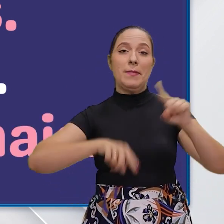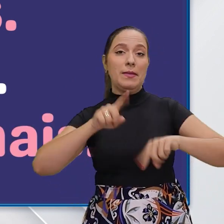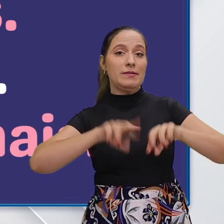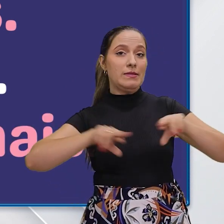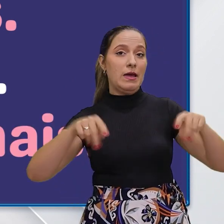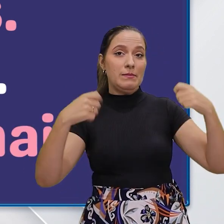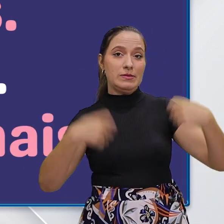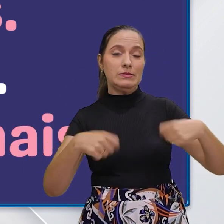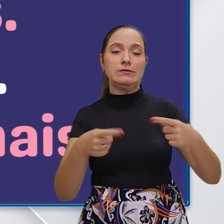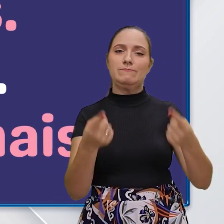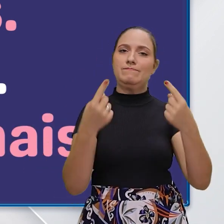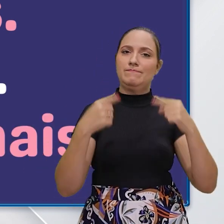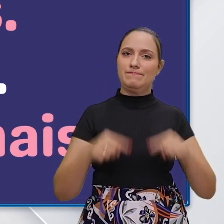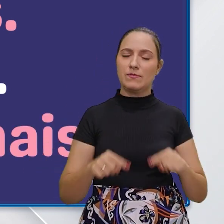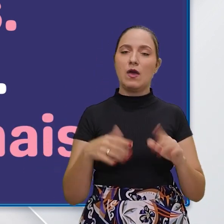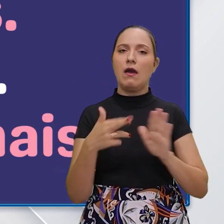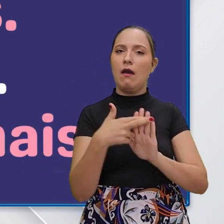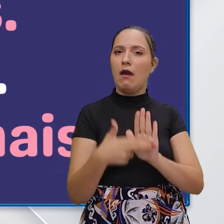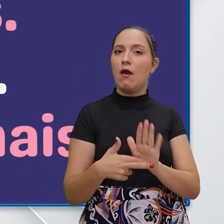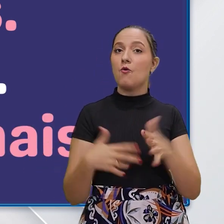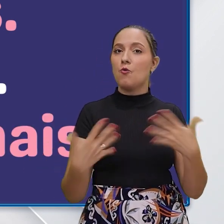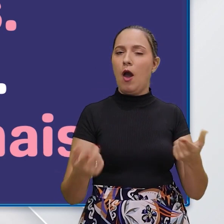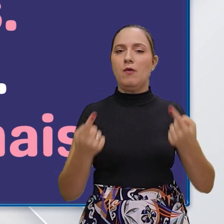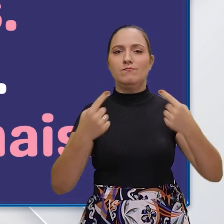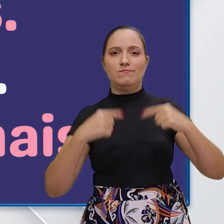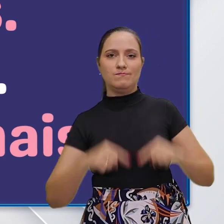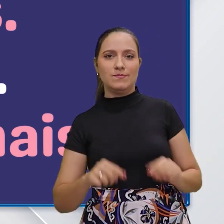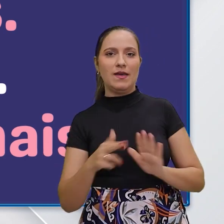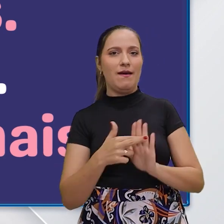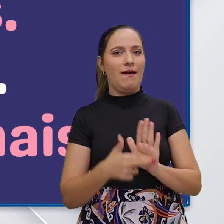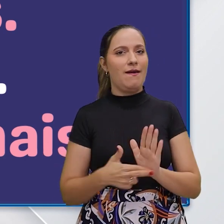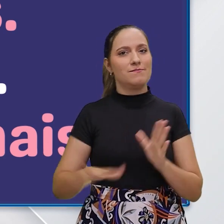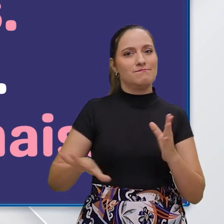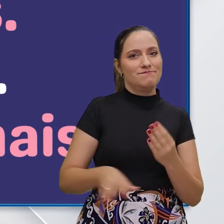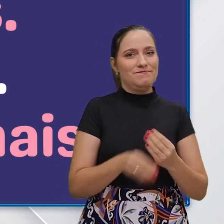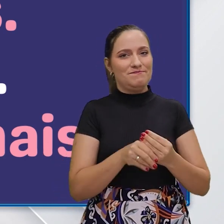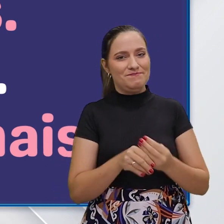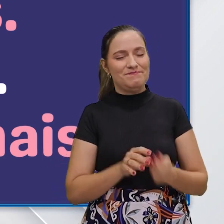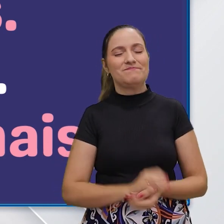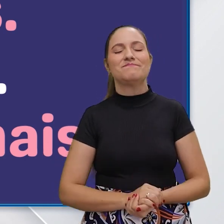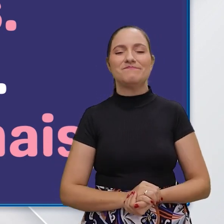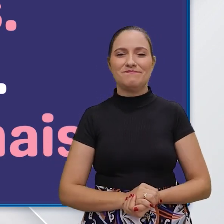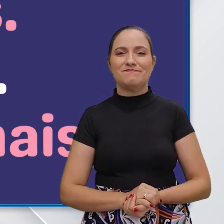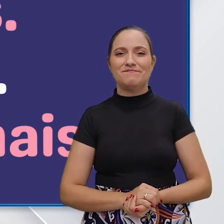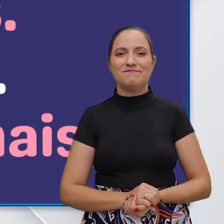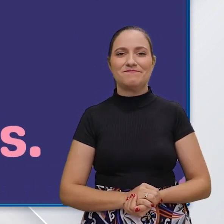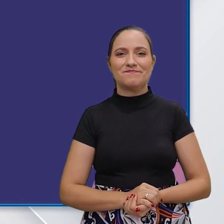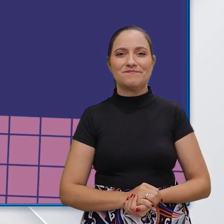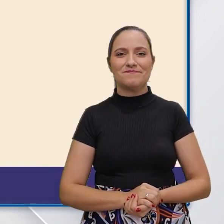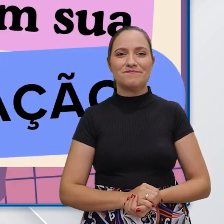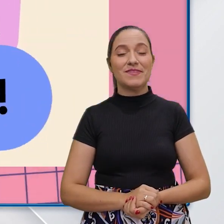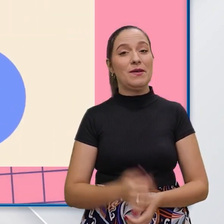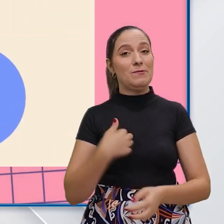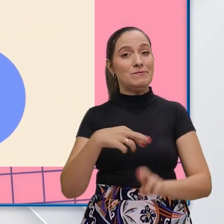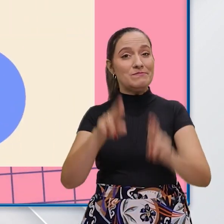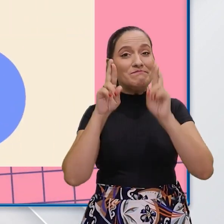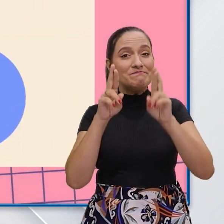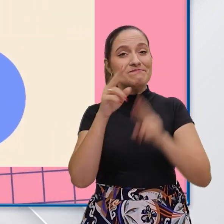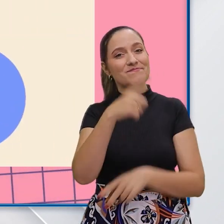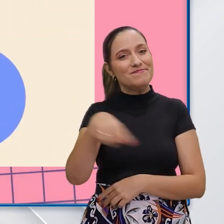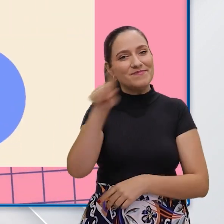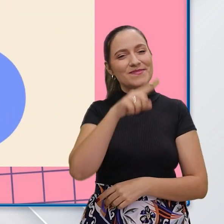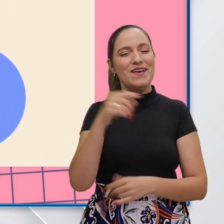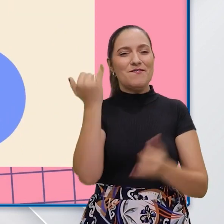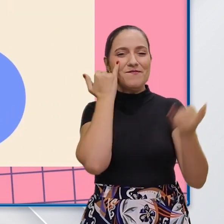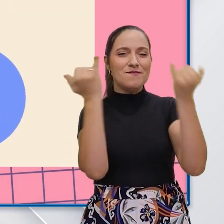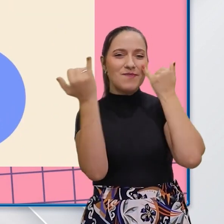os materiais necessários, as instruções e as regras adicionais. Espero